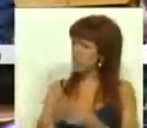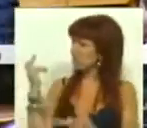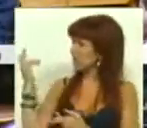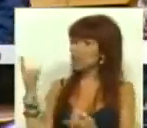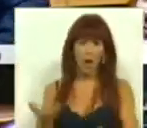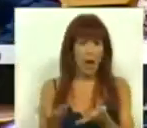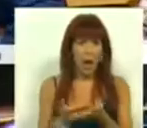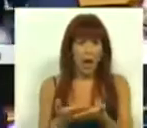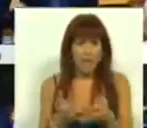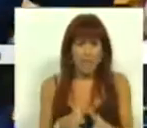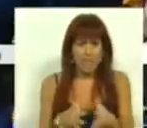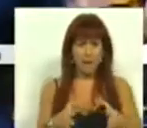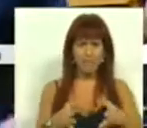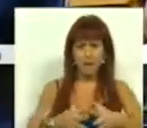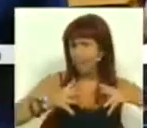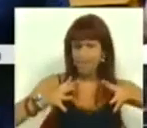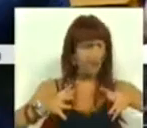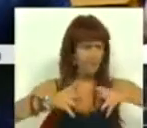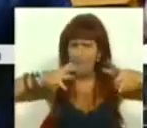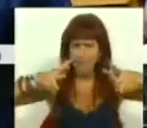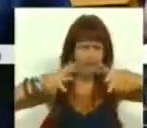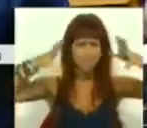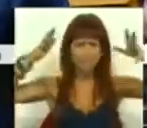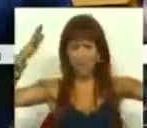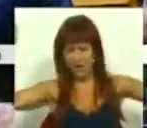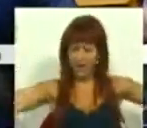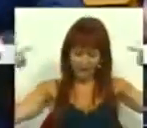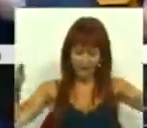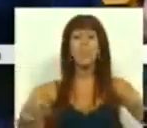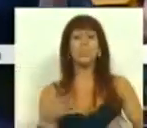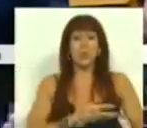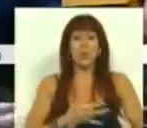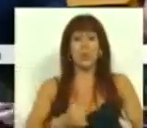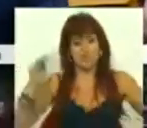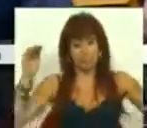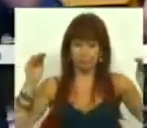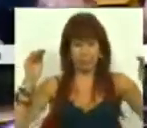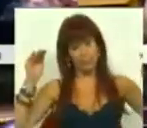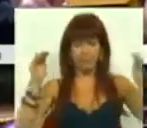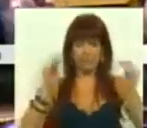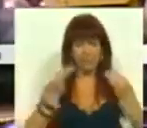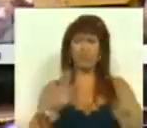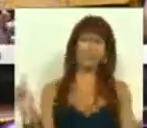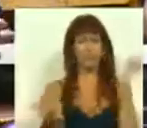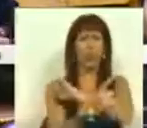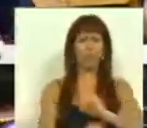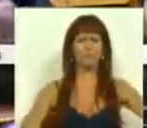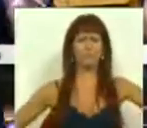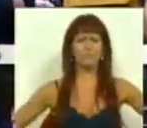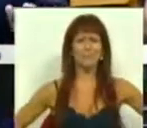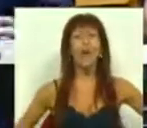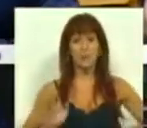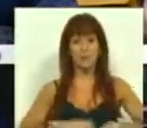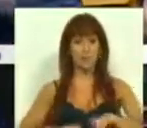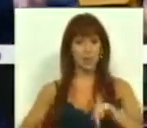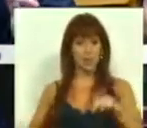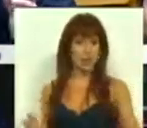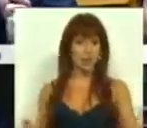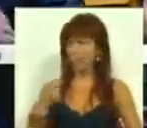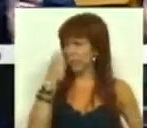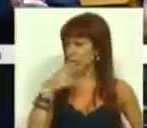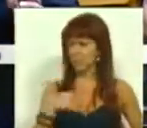anos, a economia tinha crescido de uma forma extraordinária e o desemprego teria descido. Nada disso aconteceu. Por isso,